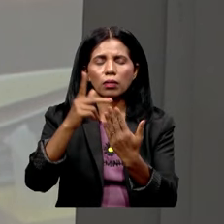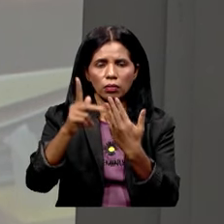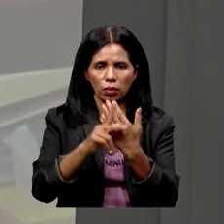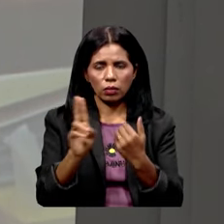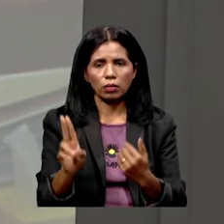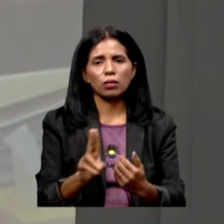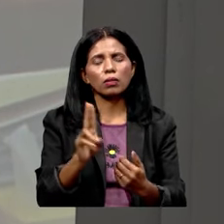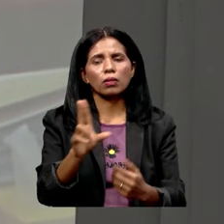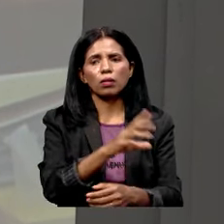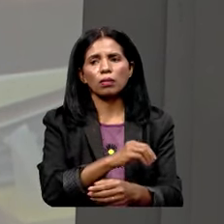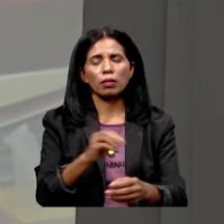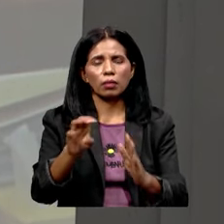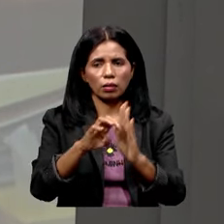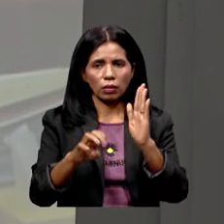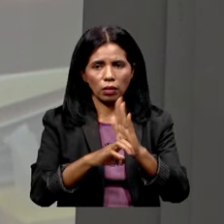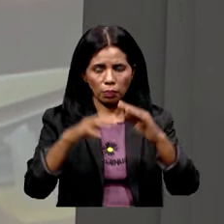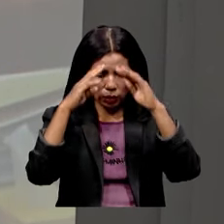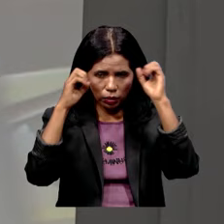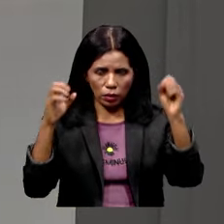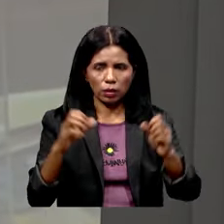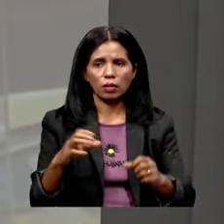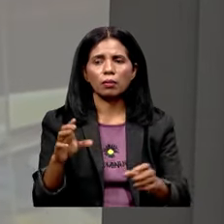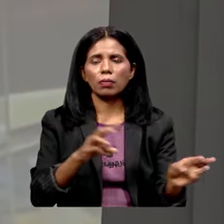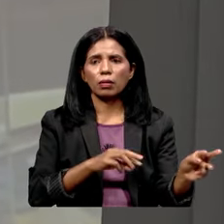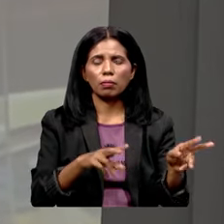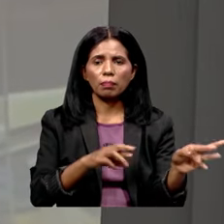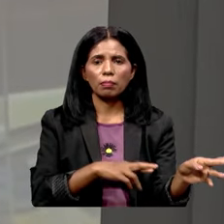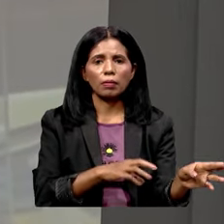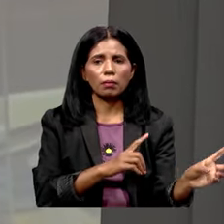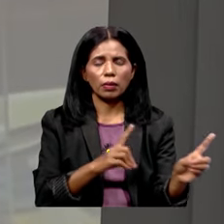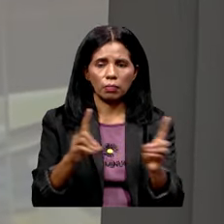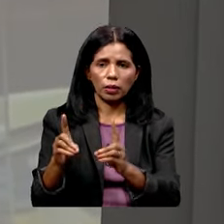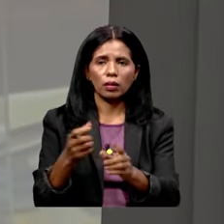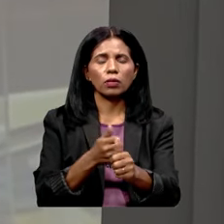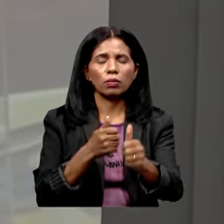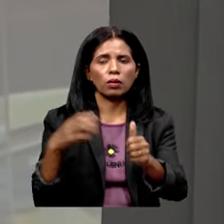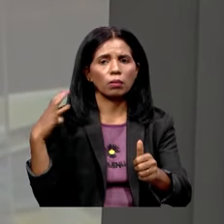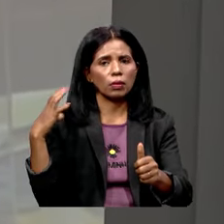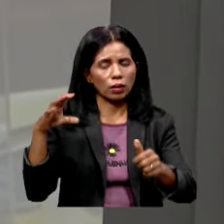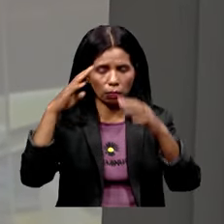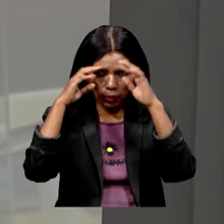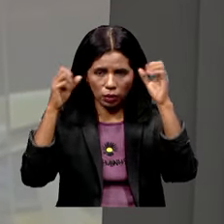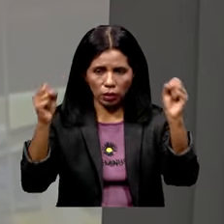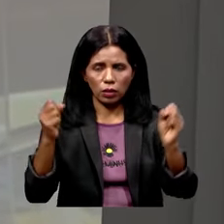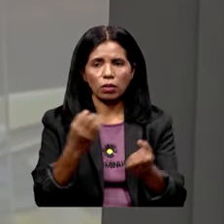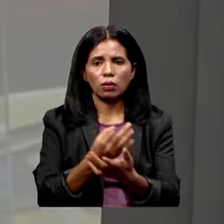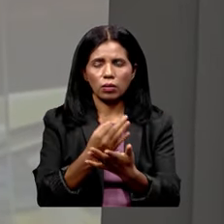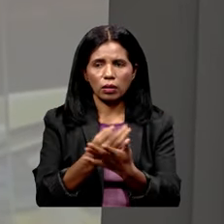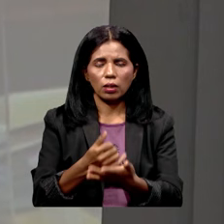executivo nian, o presidente tem que implementar tu ir competência presidente nian. Ossa nebe aloca como eminente laureado Nobel da